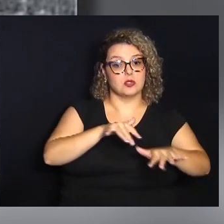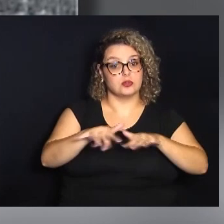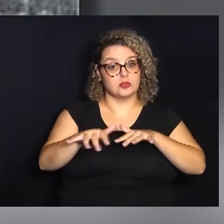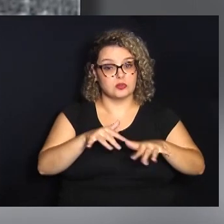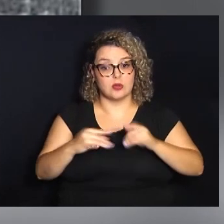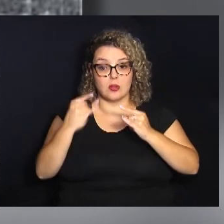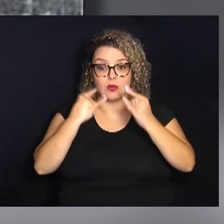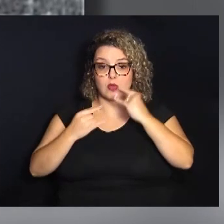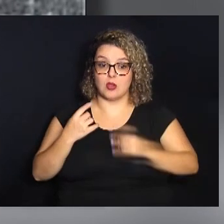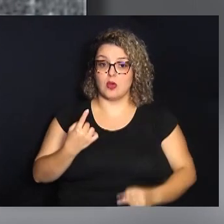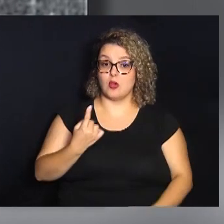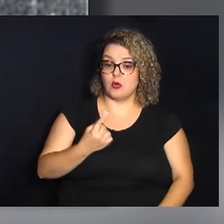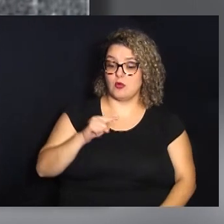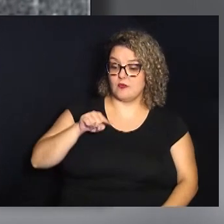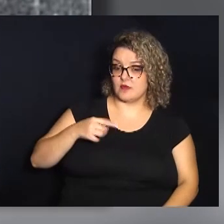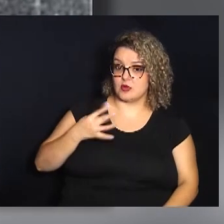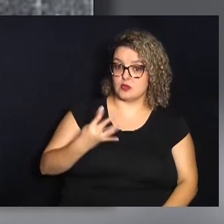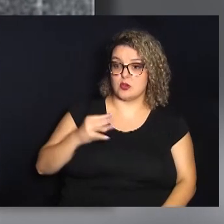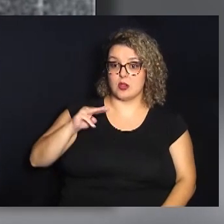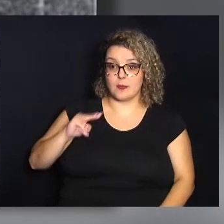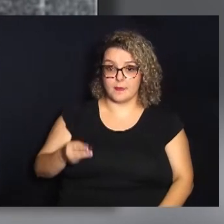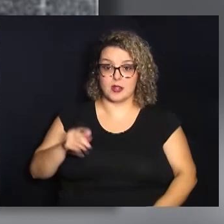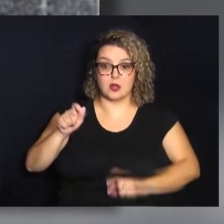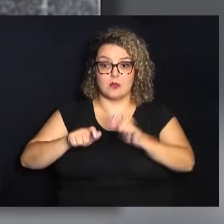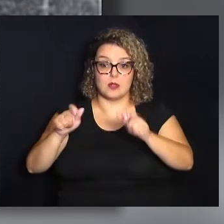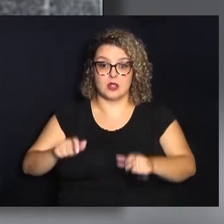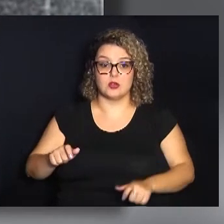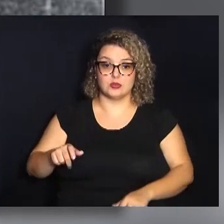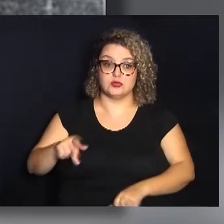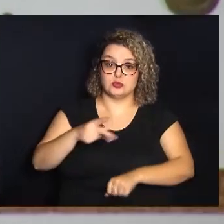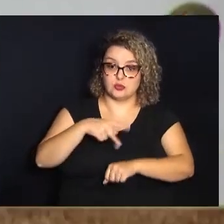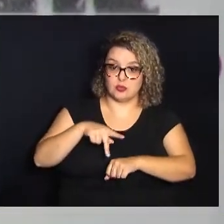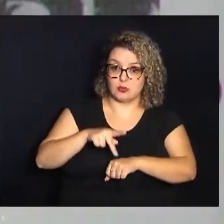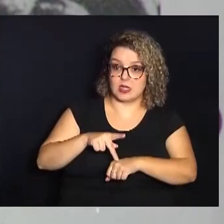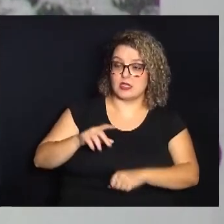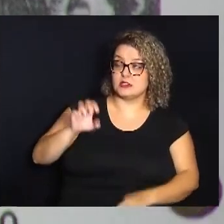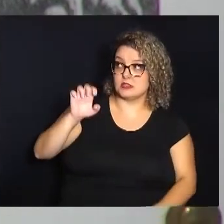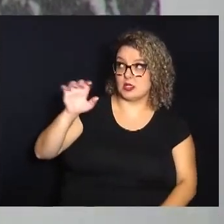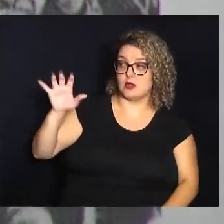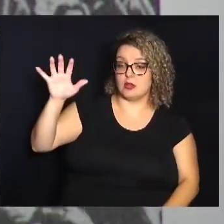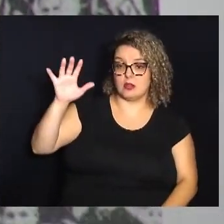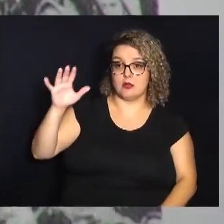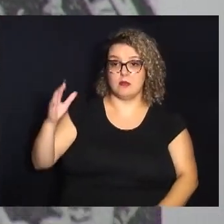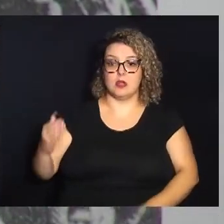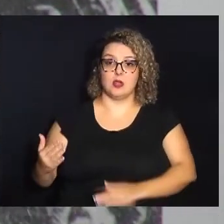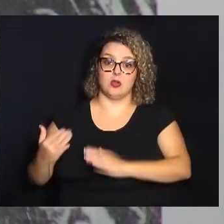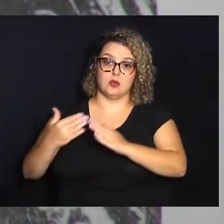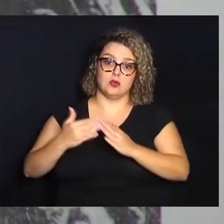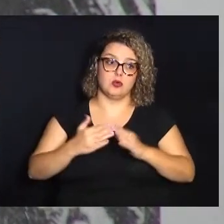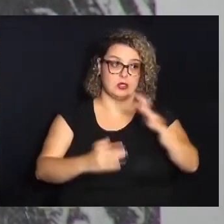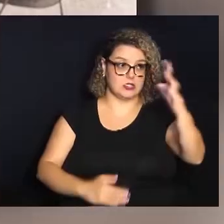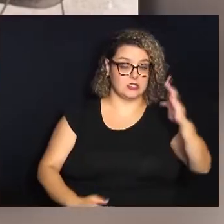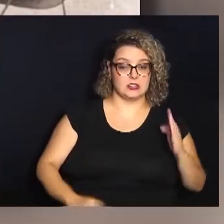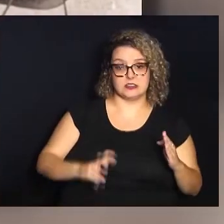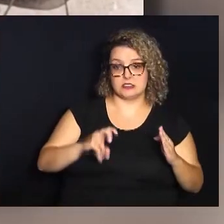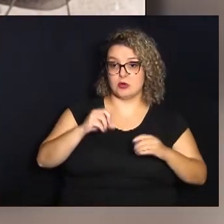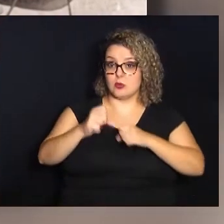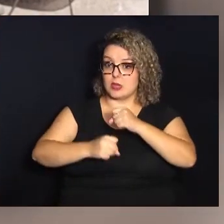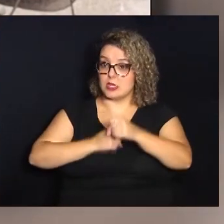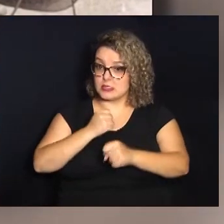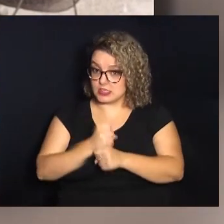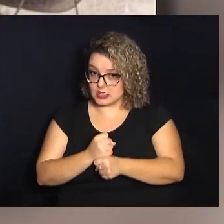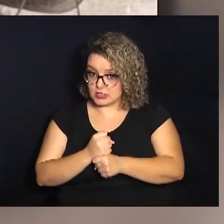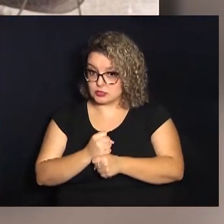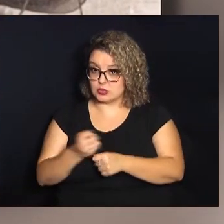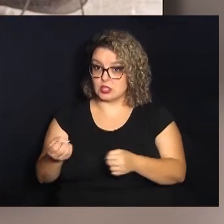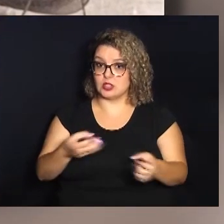atraiu 1,4 milhão de pessoas do país europeu para o Brasil em 50 anos. Atualmente,